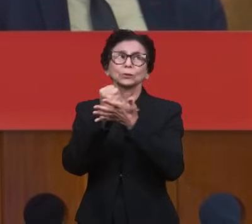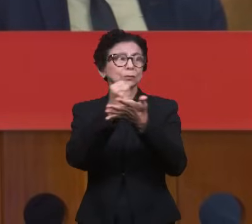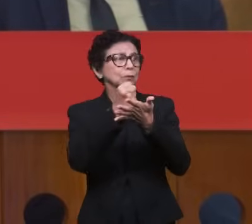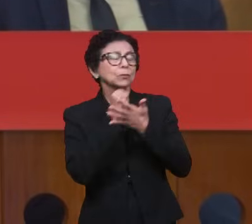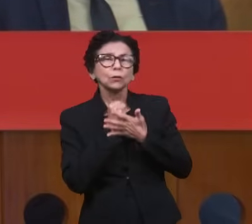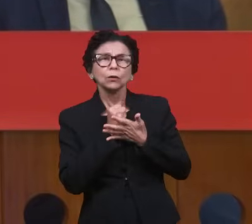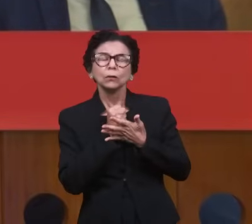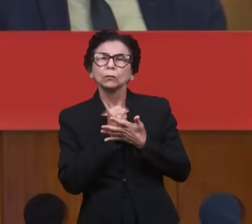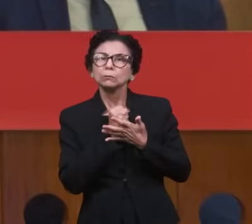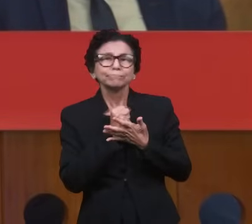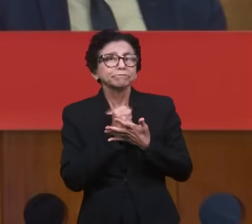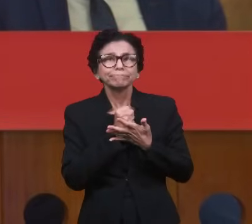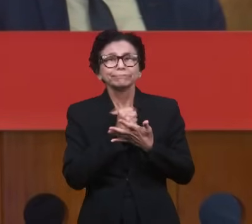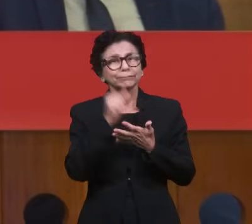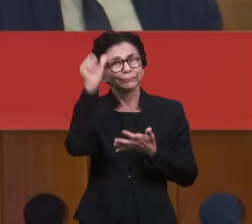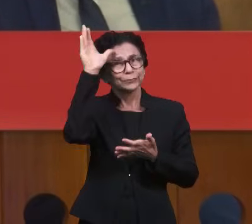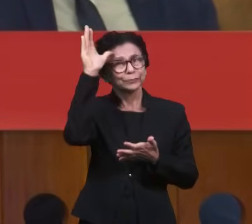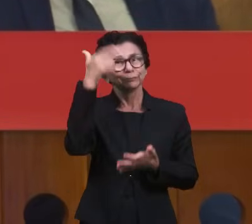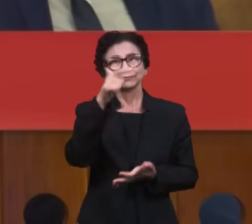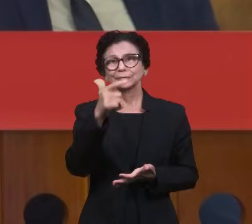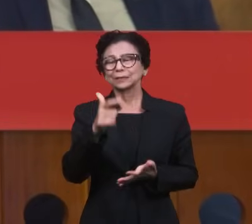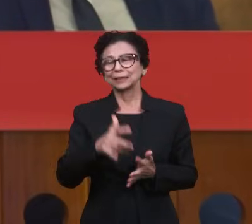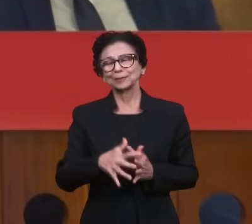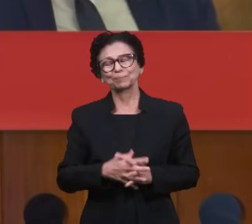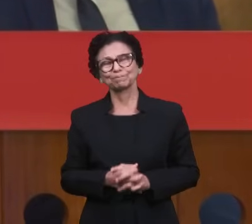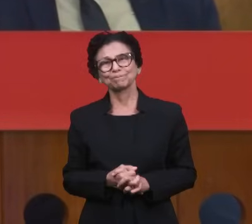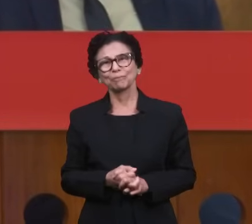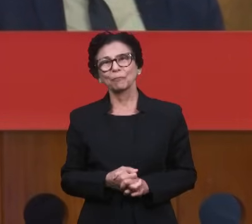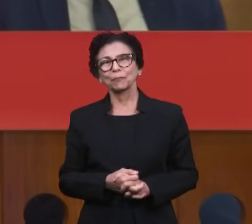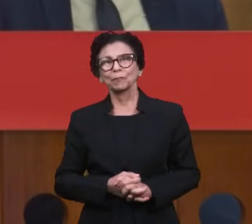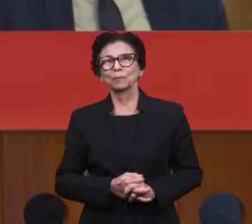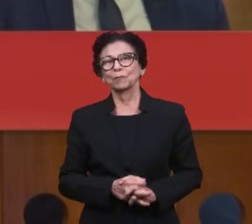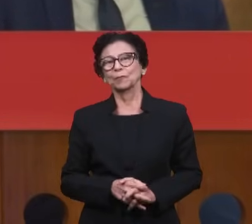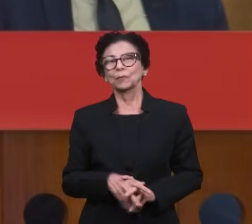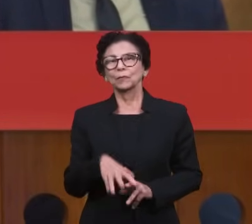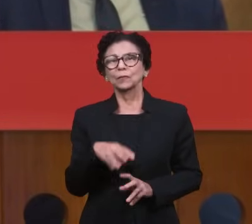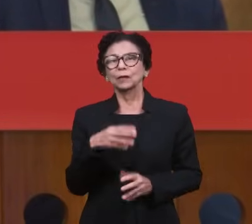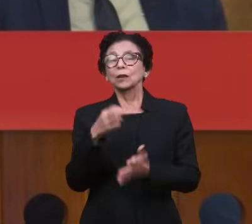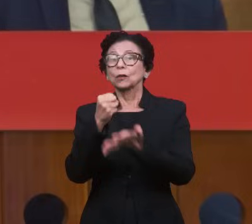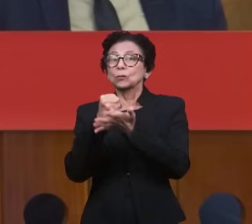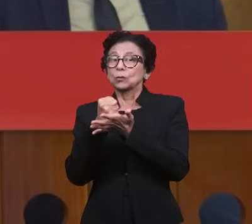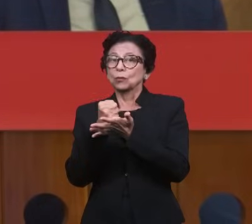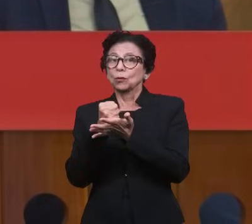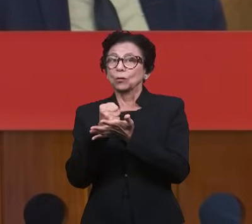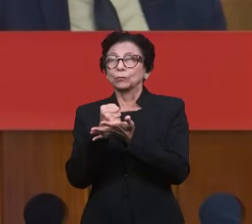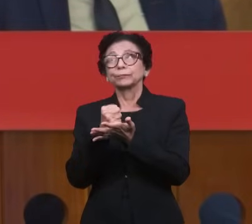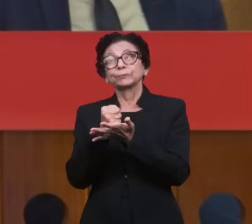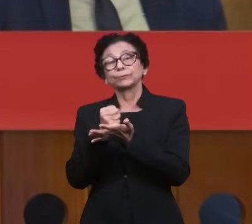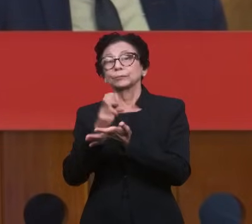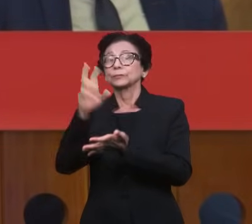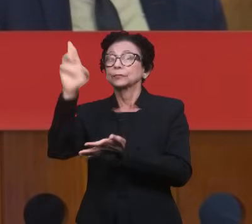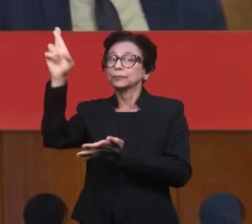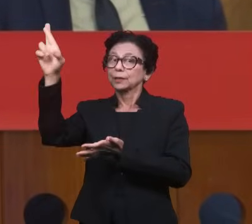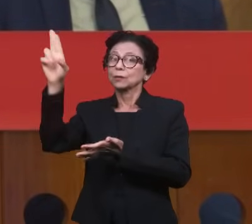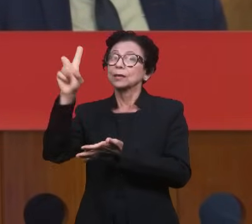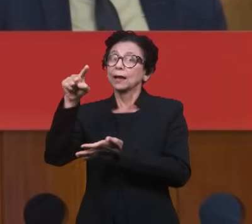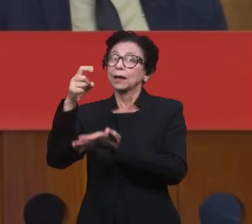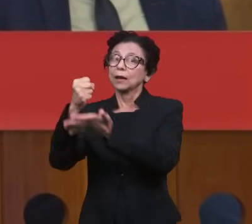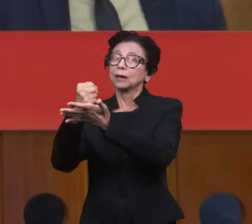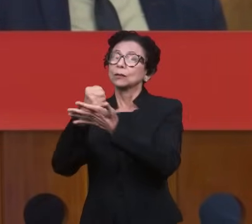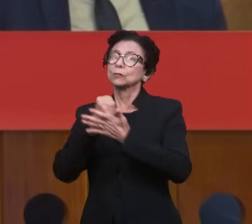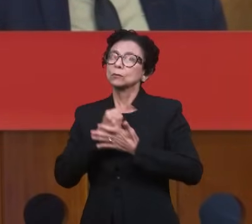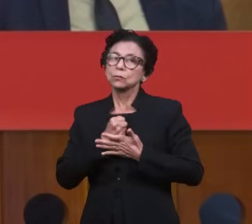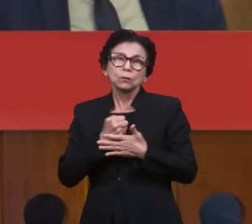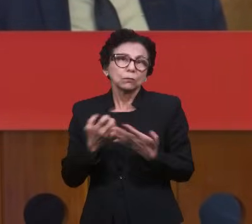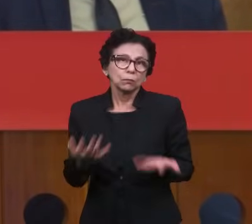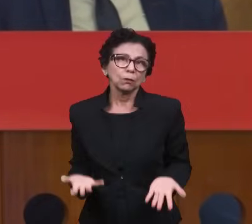não tem jeito. Olha, socorro só tem um, é de Deus, né? Não quer dizer que você